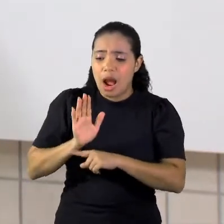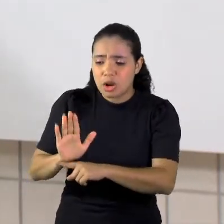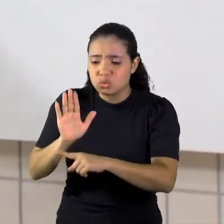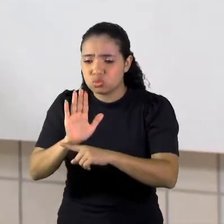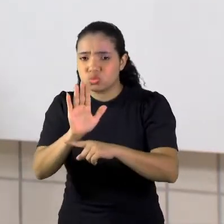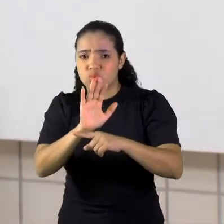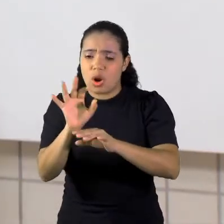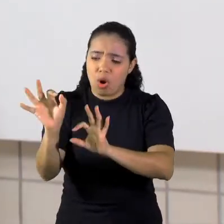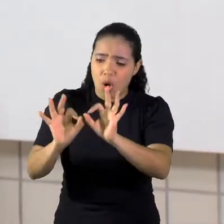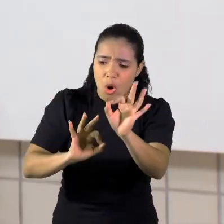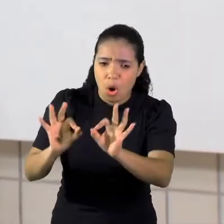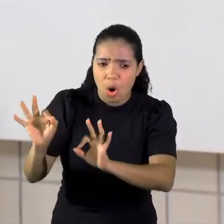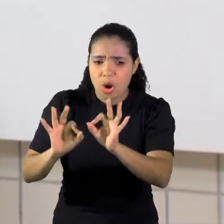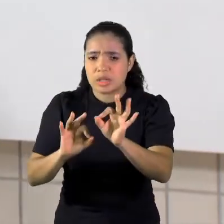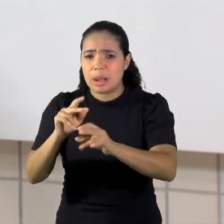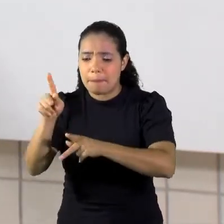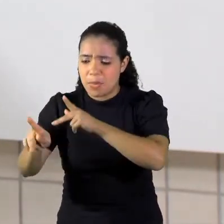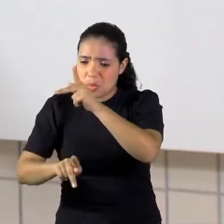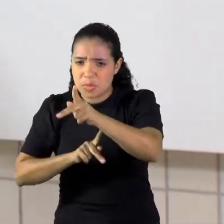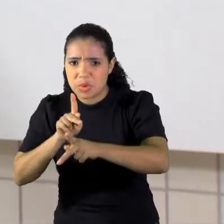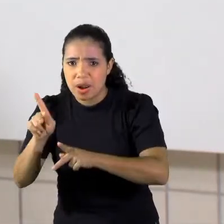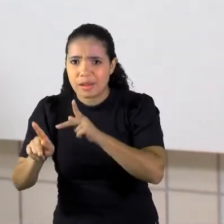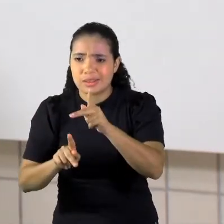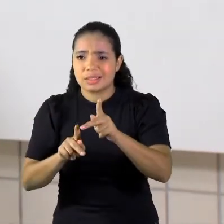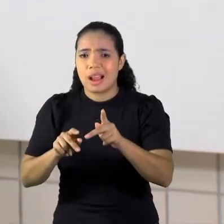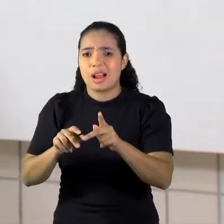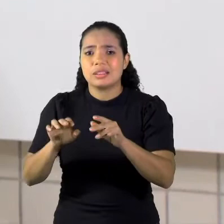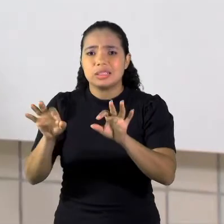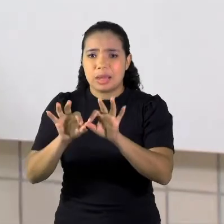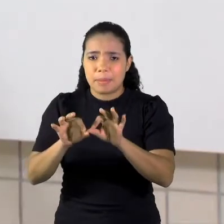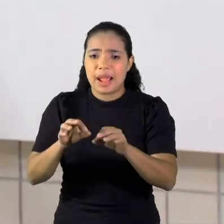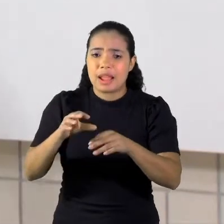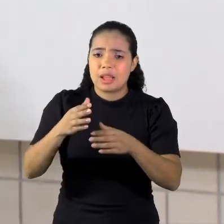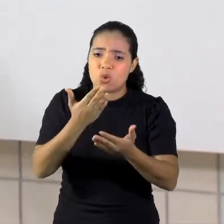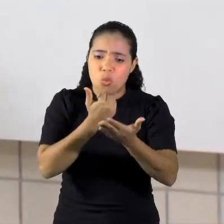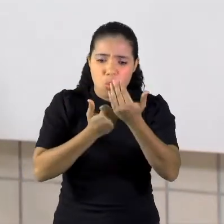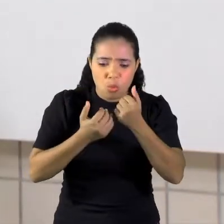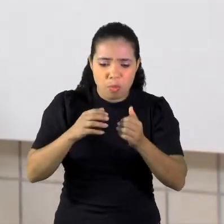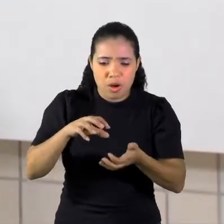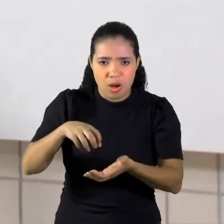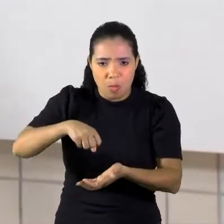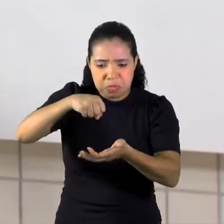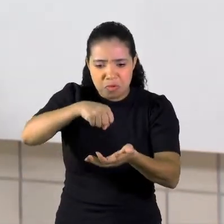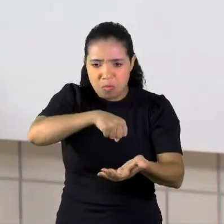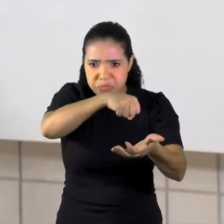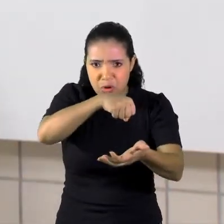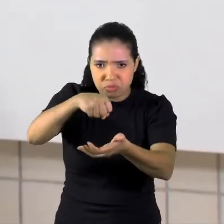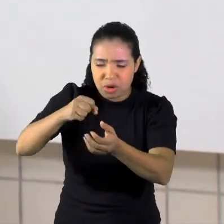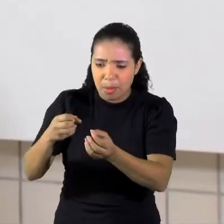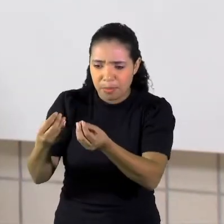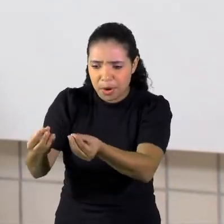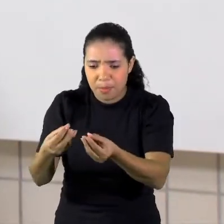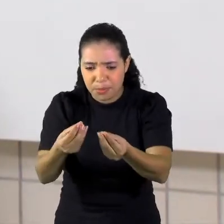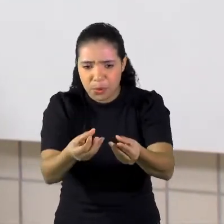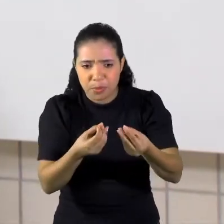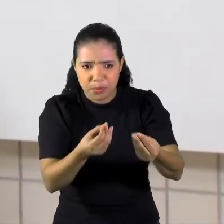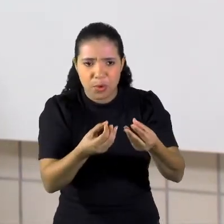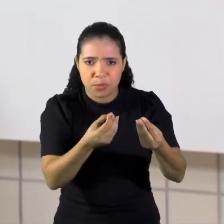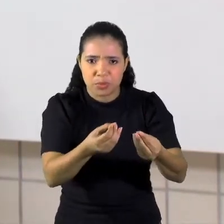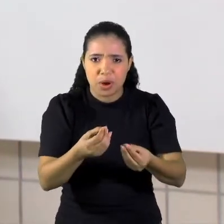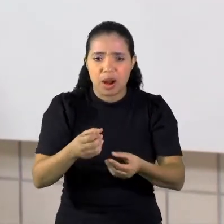ordem, organizar a população e redistribuir os mantimentos, os alimentos, as prestações de